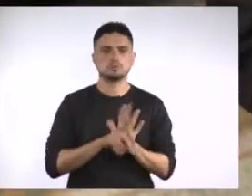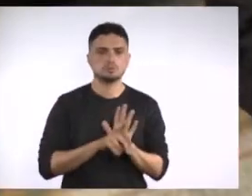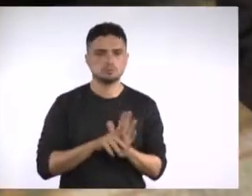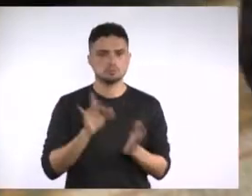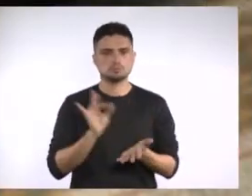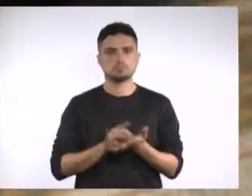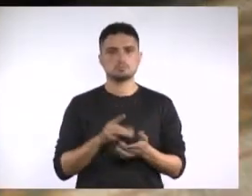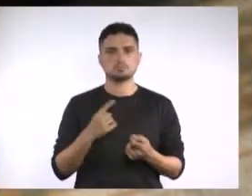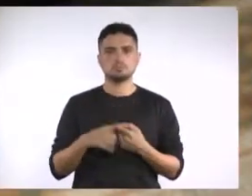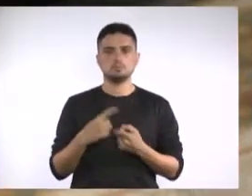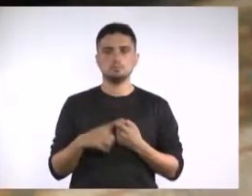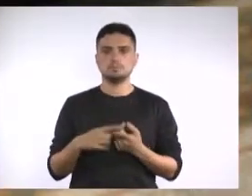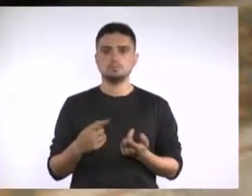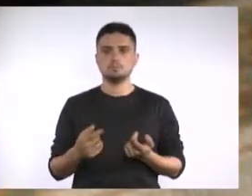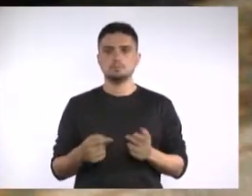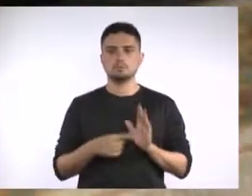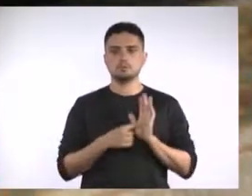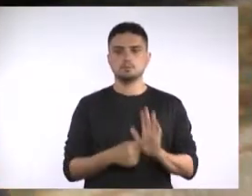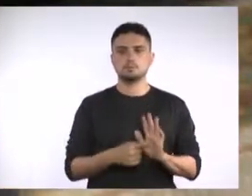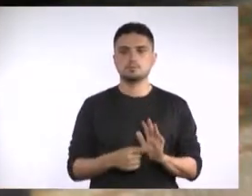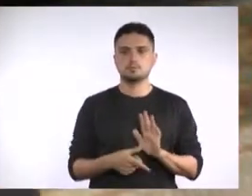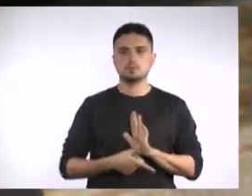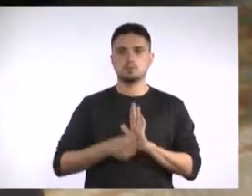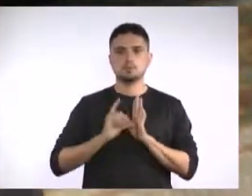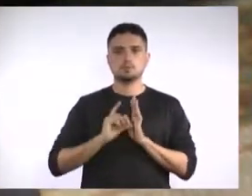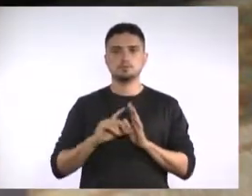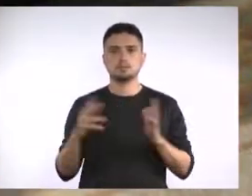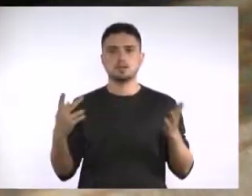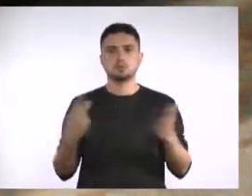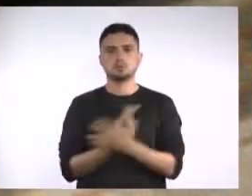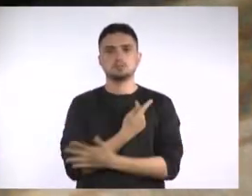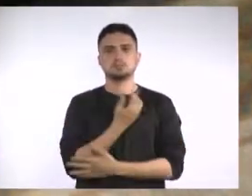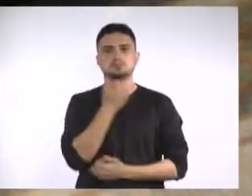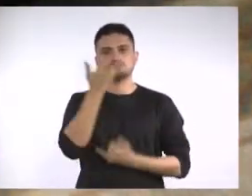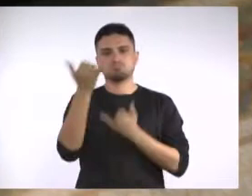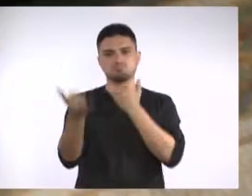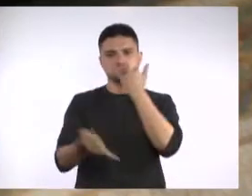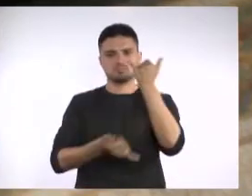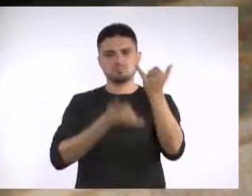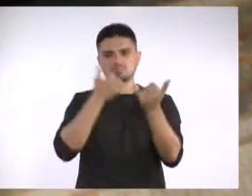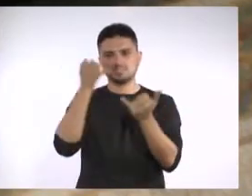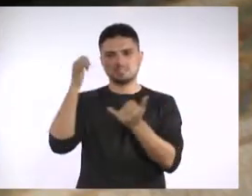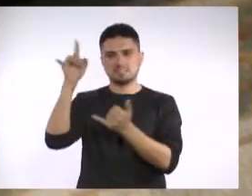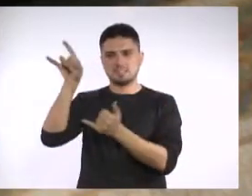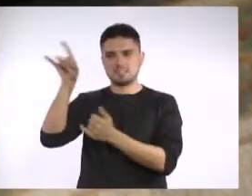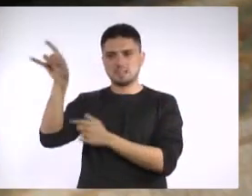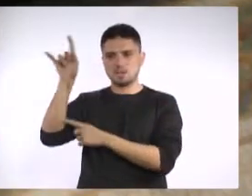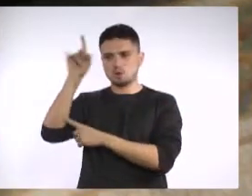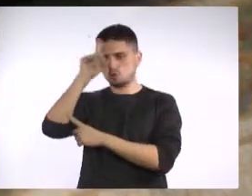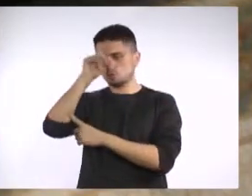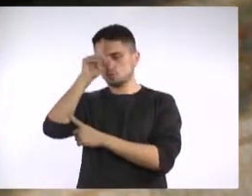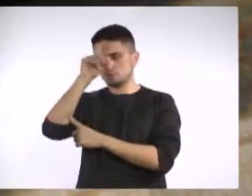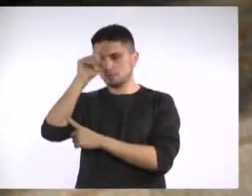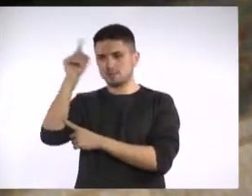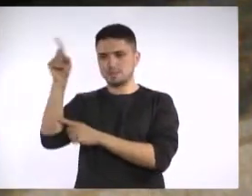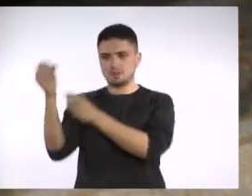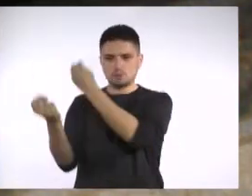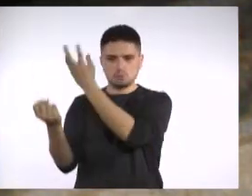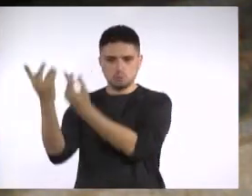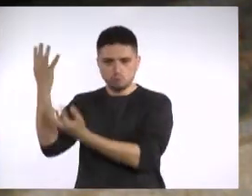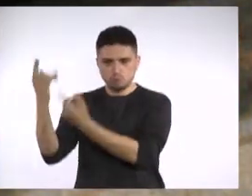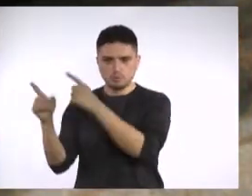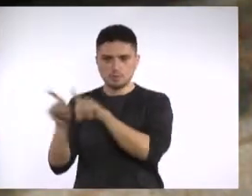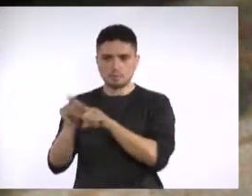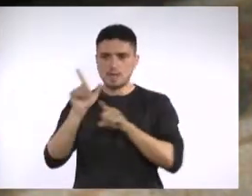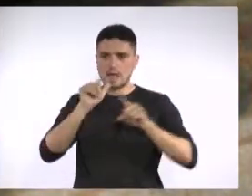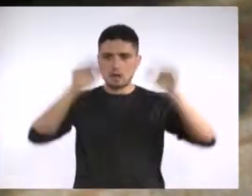Quando a gente apresentou, foi até antes daquelas catástrofes que houveram com os hospitais lá da Tijuca. Essas enchentes estão ocorrendo agora no